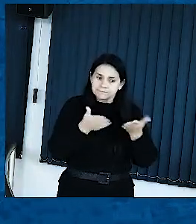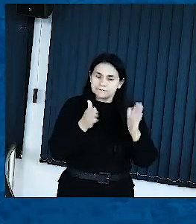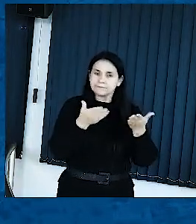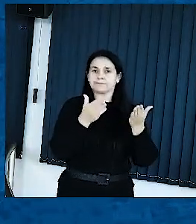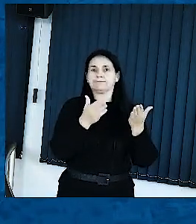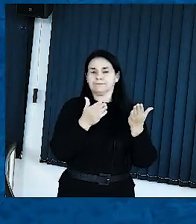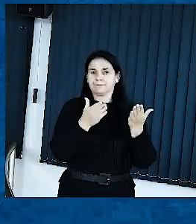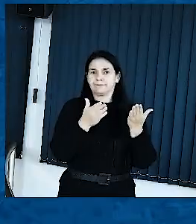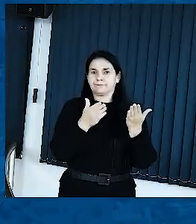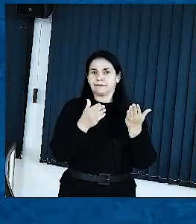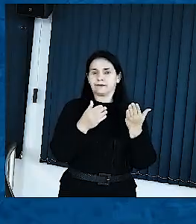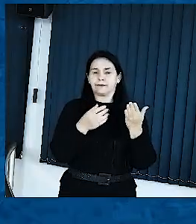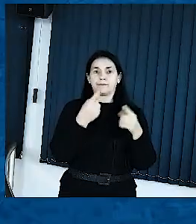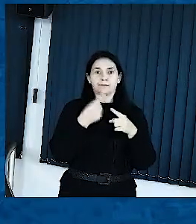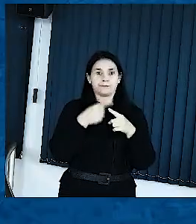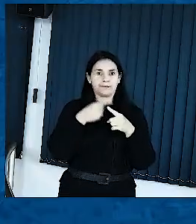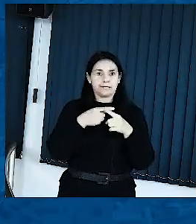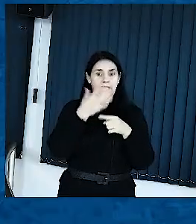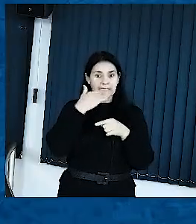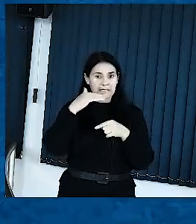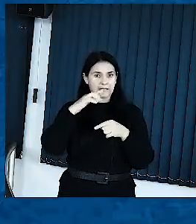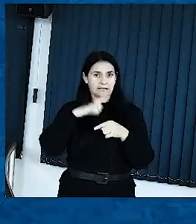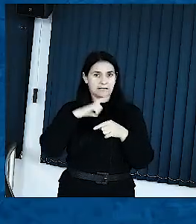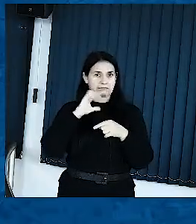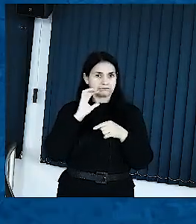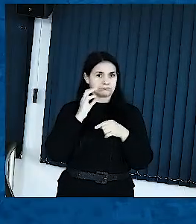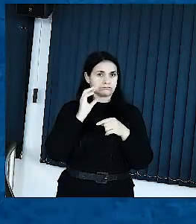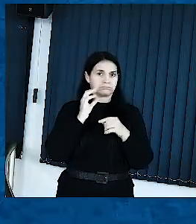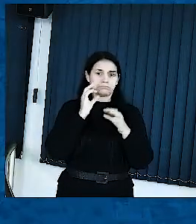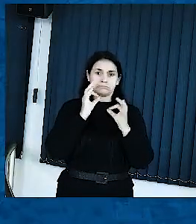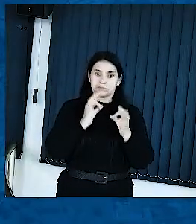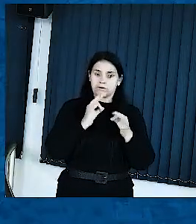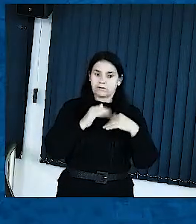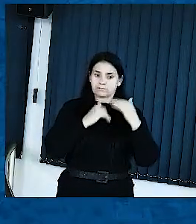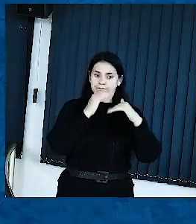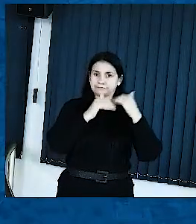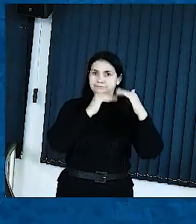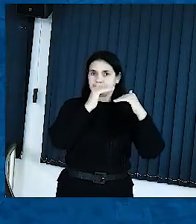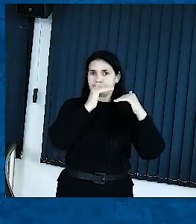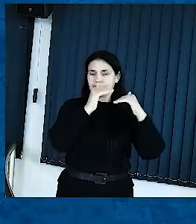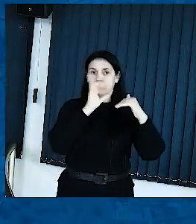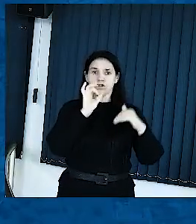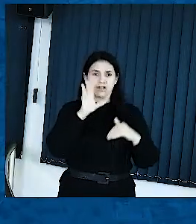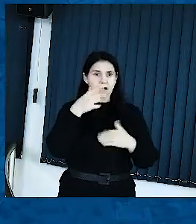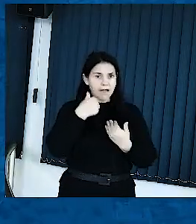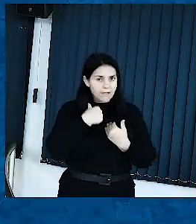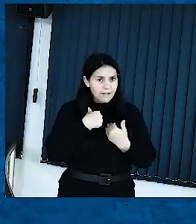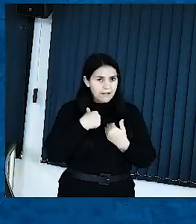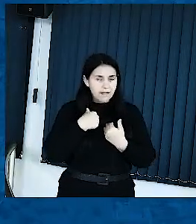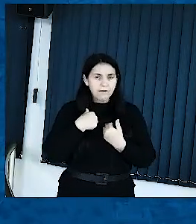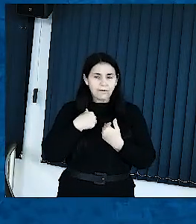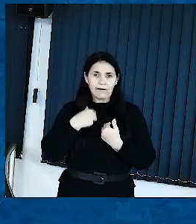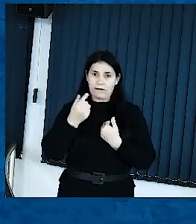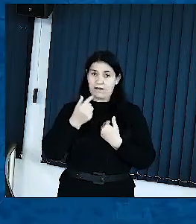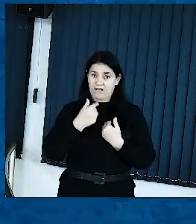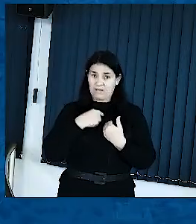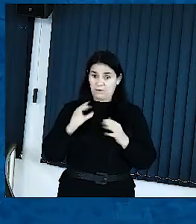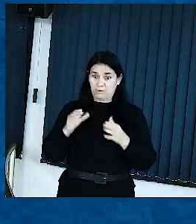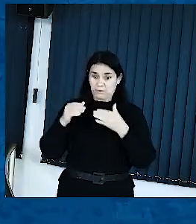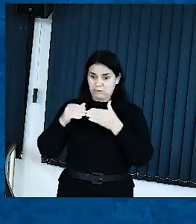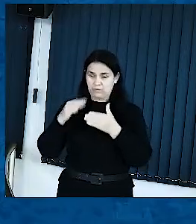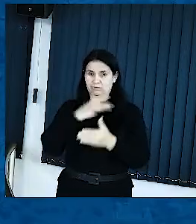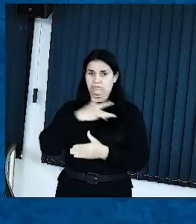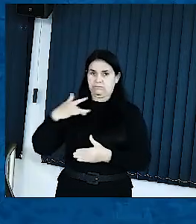intensidade, para que isso dê resultado. E não é só eu, equipe